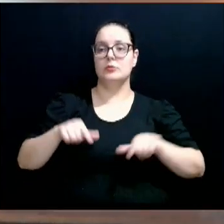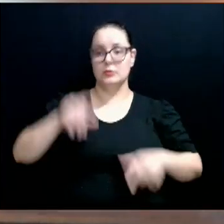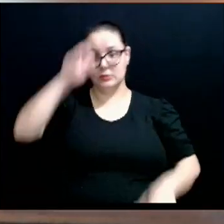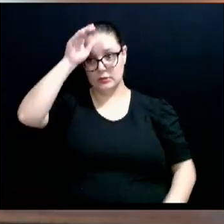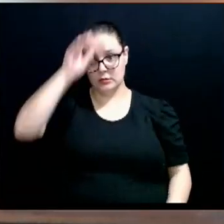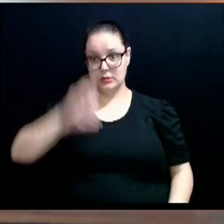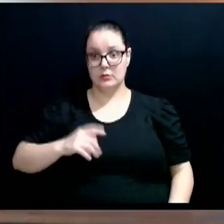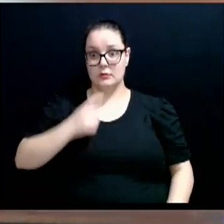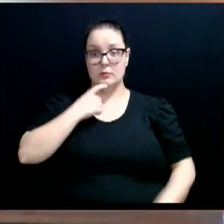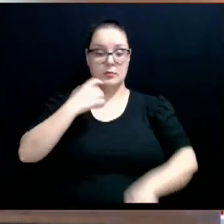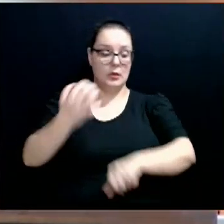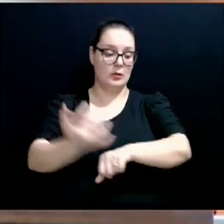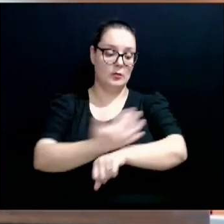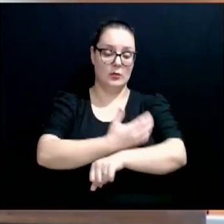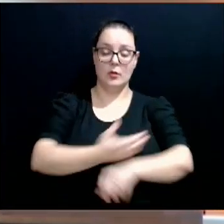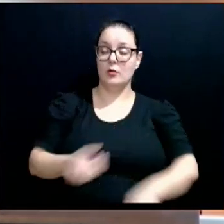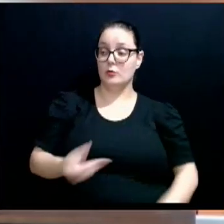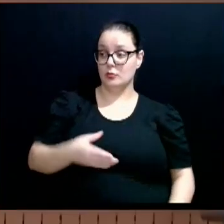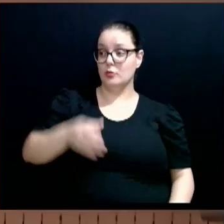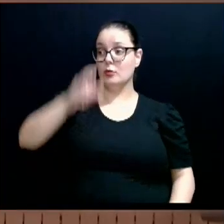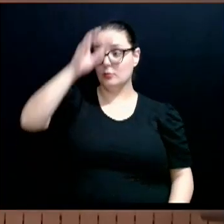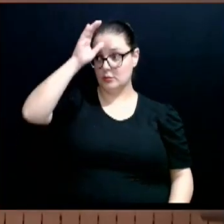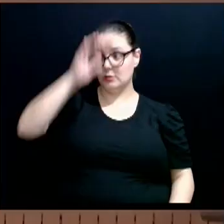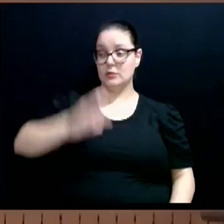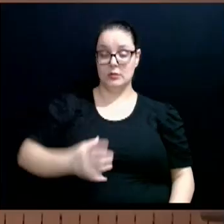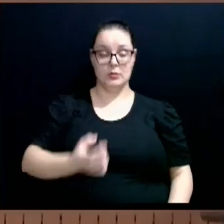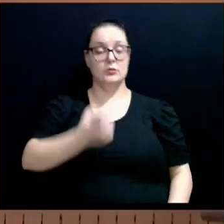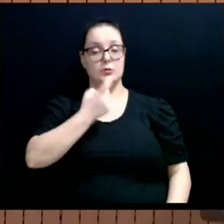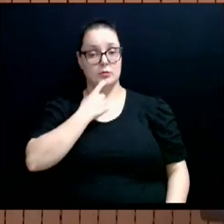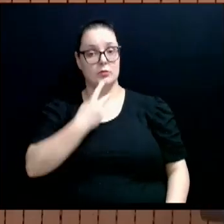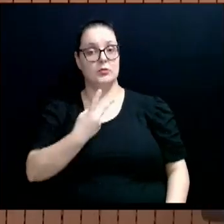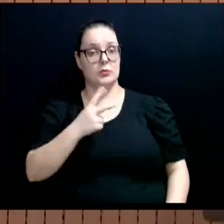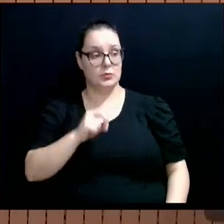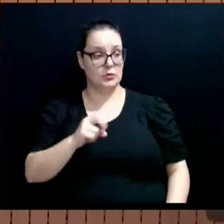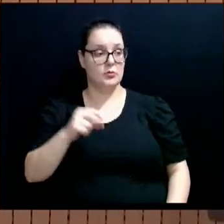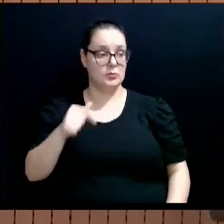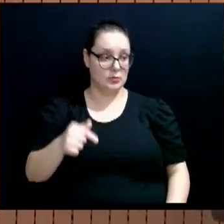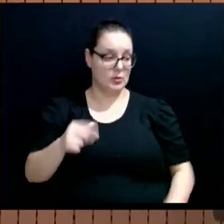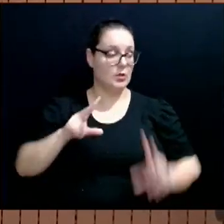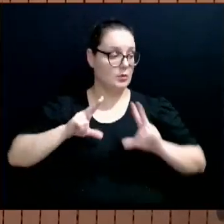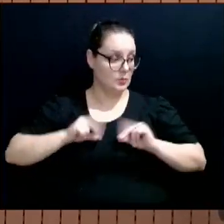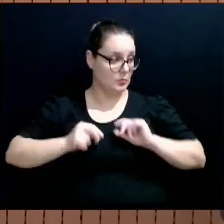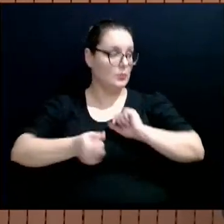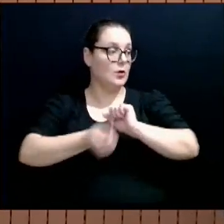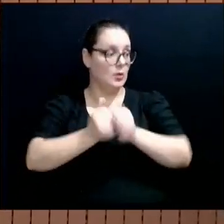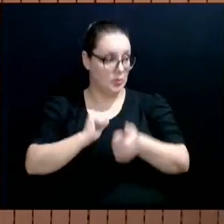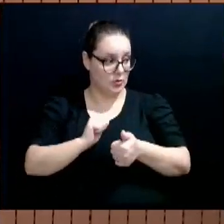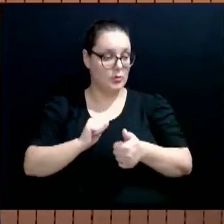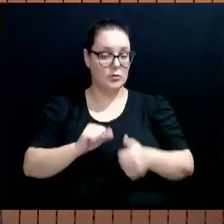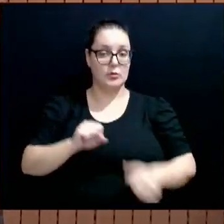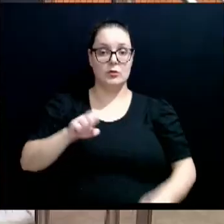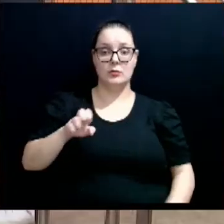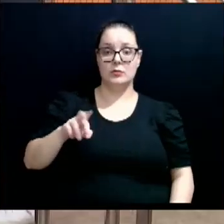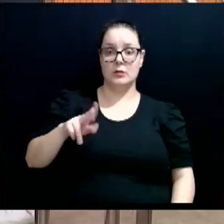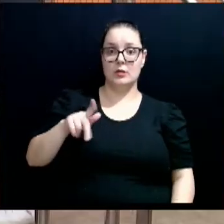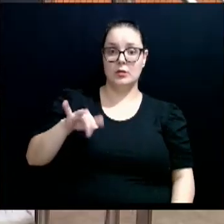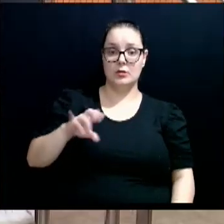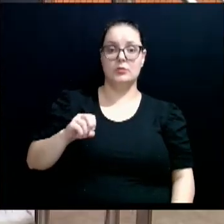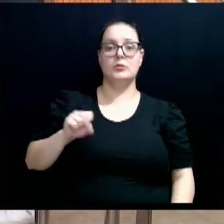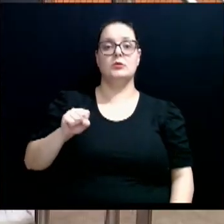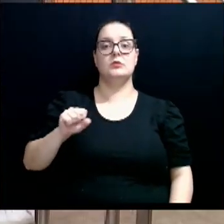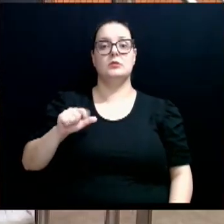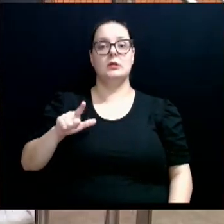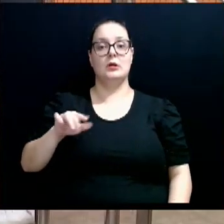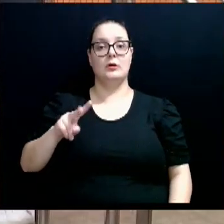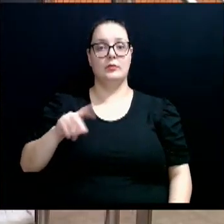o novo cidadão campineiro, que em 2007 recebeu o diploma de mérito esportivo, Sérgio José Salvucci, agradeceu